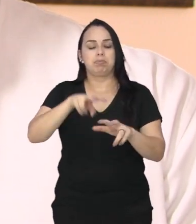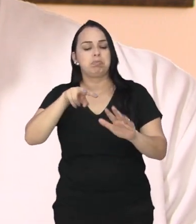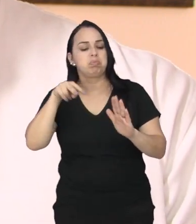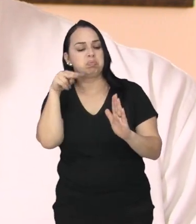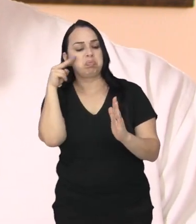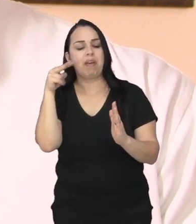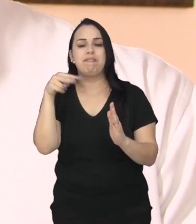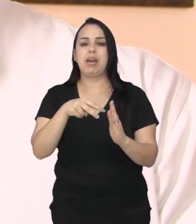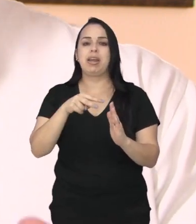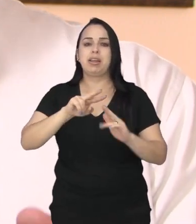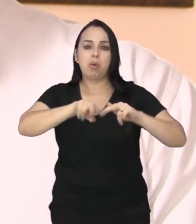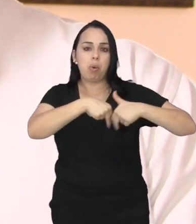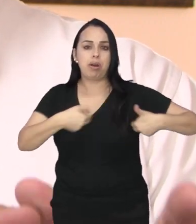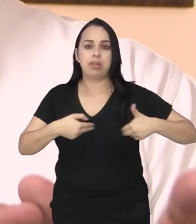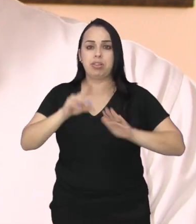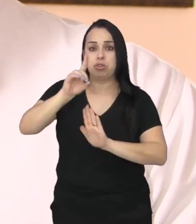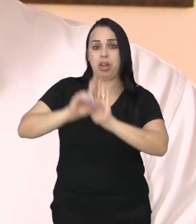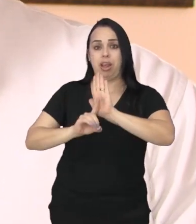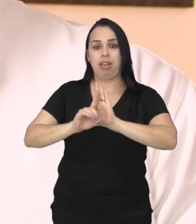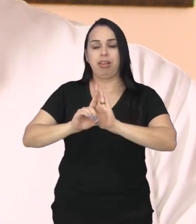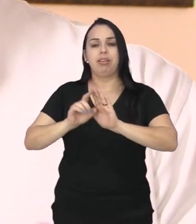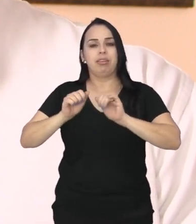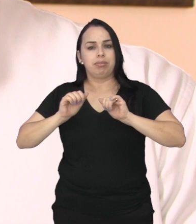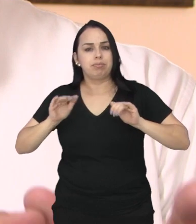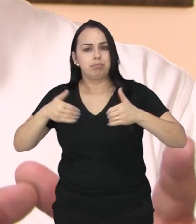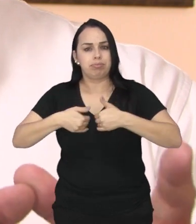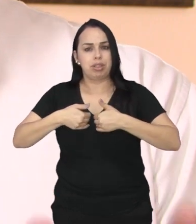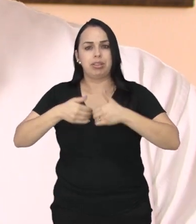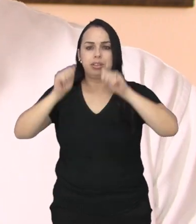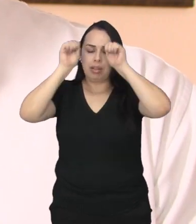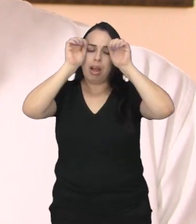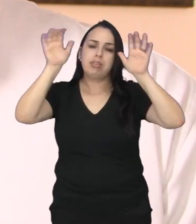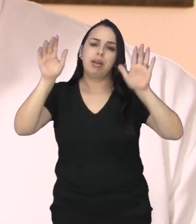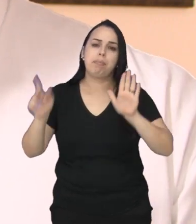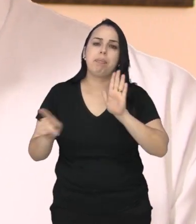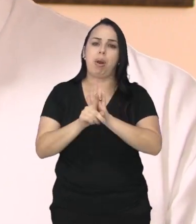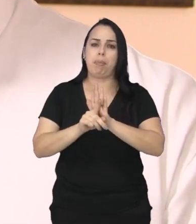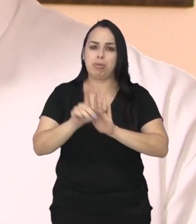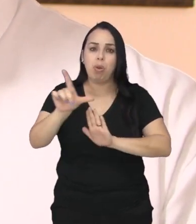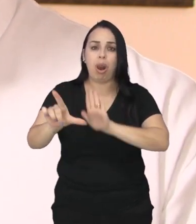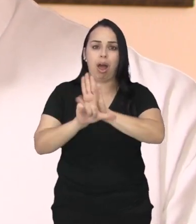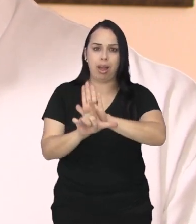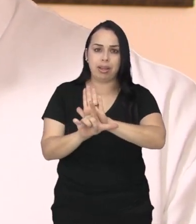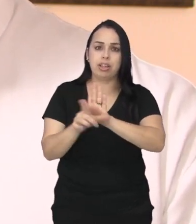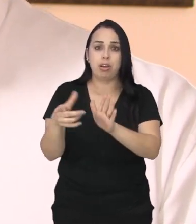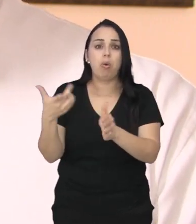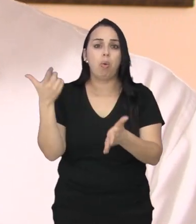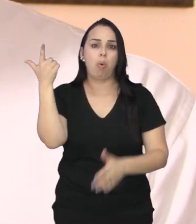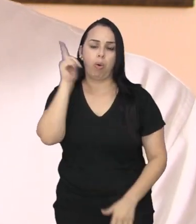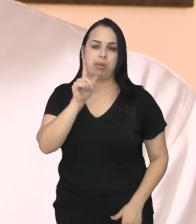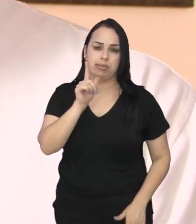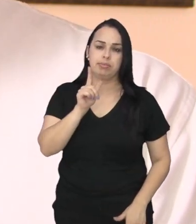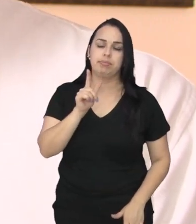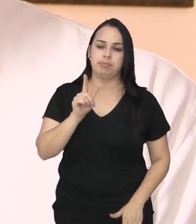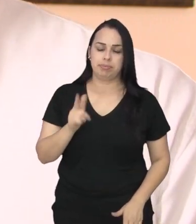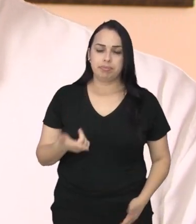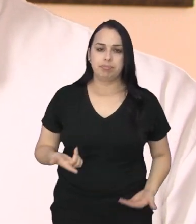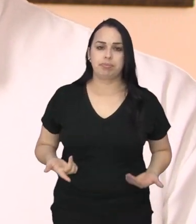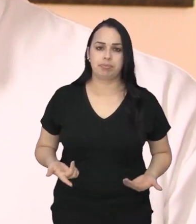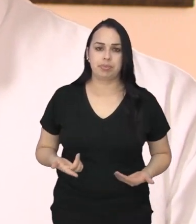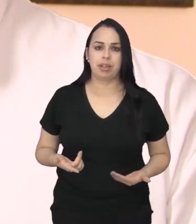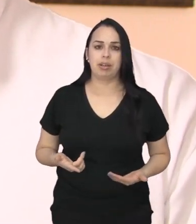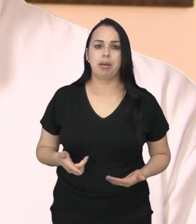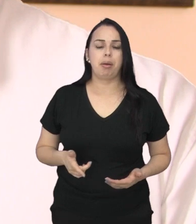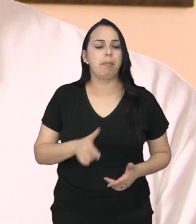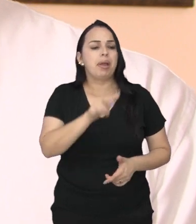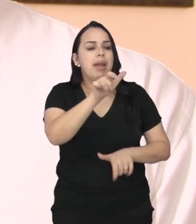é um local que também o autista tem o seu direito conquistado por lei. Porque é bem difícil